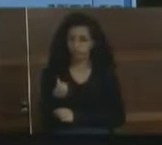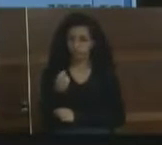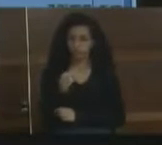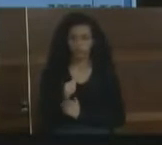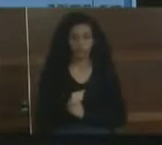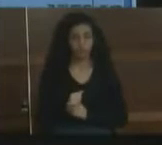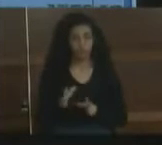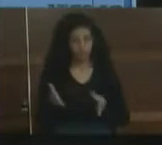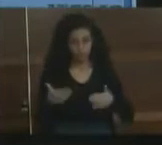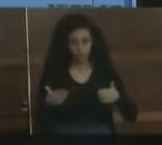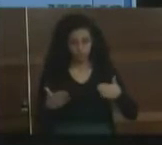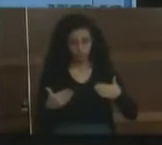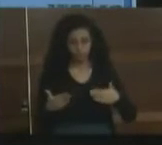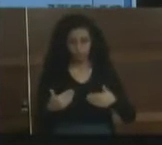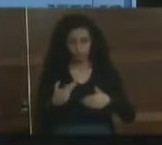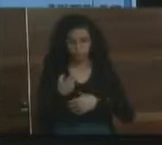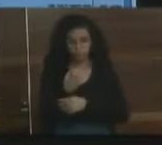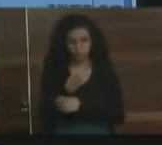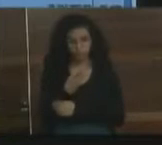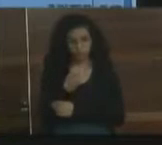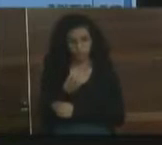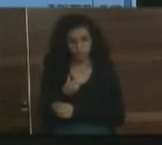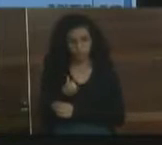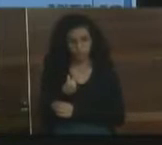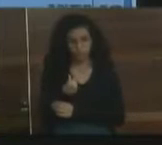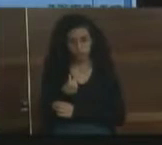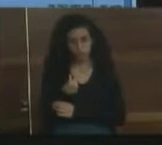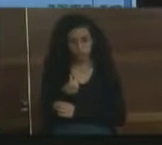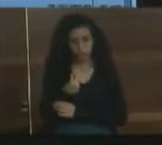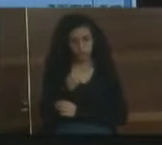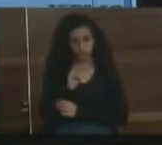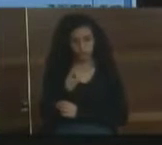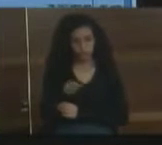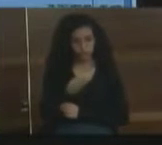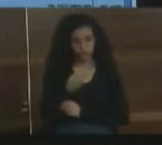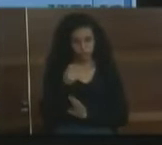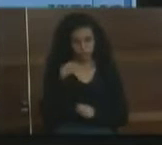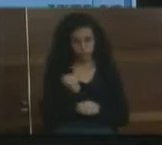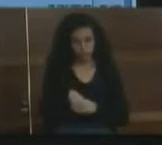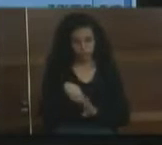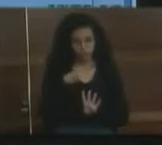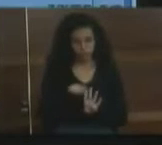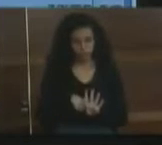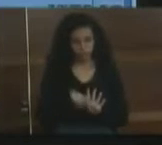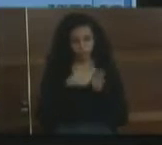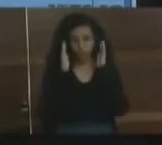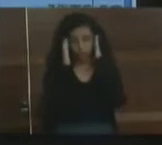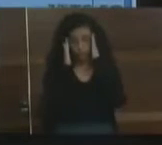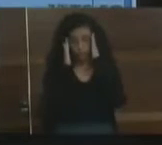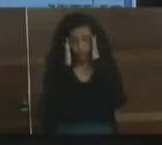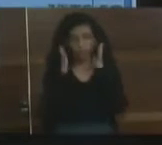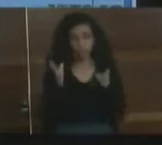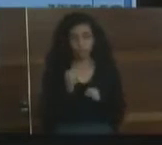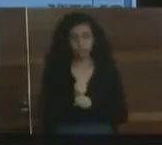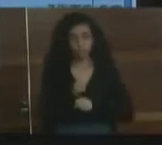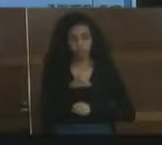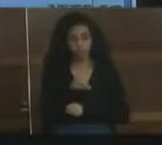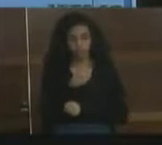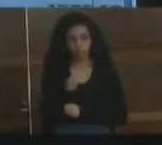33 milhões e oitocentos e trinta e dois mil no quadrimestre totalizando 98 milhões